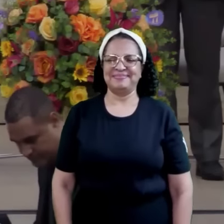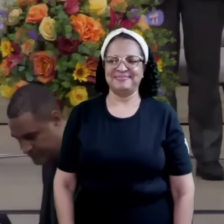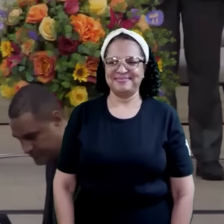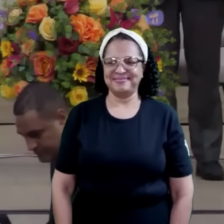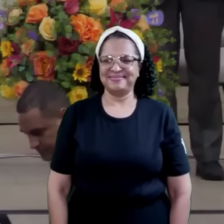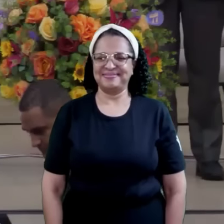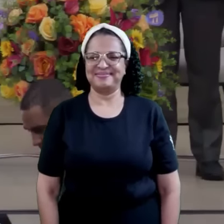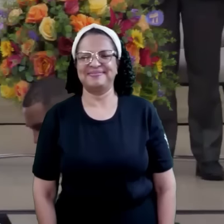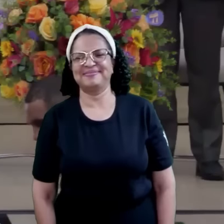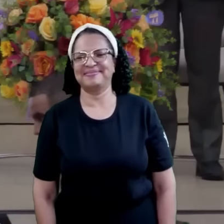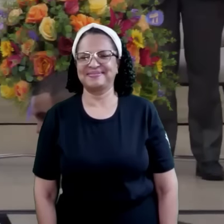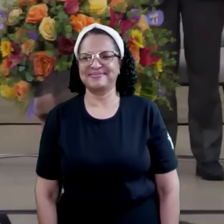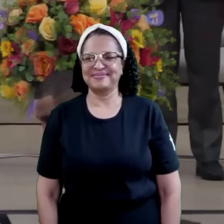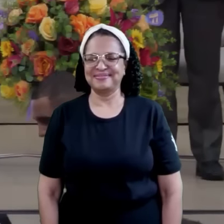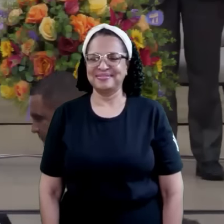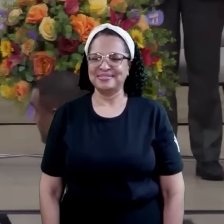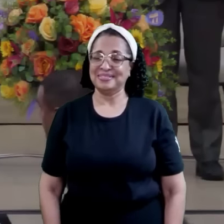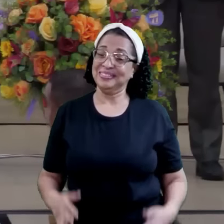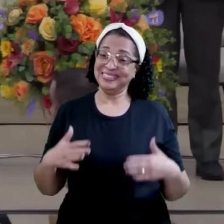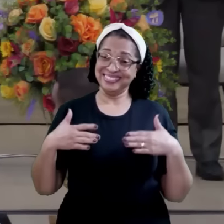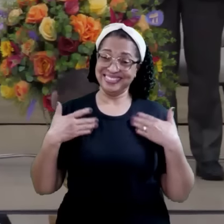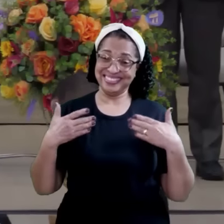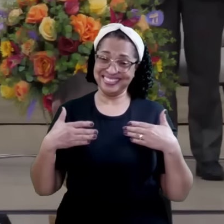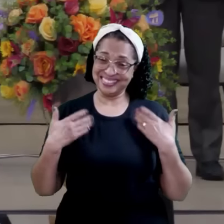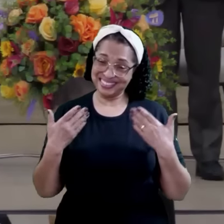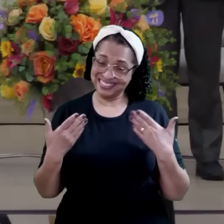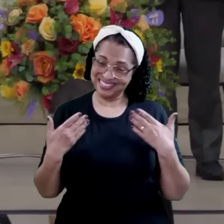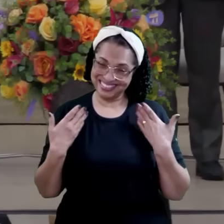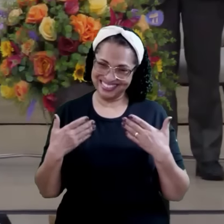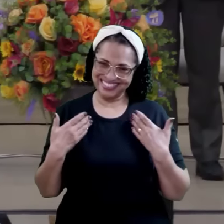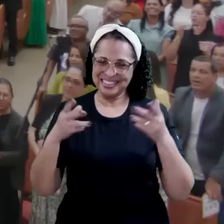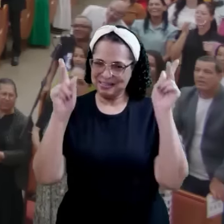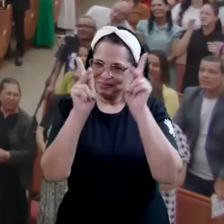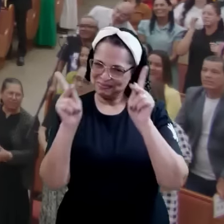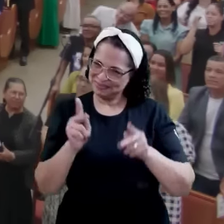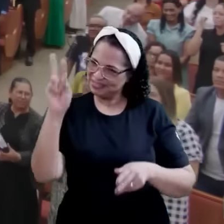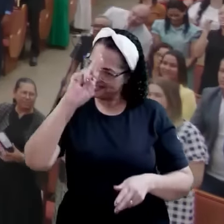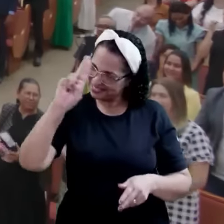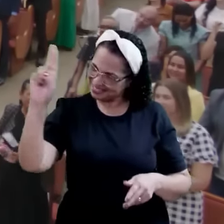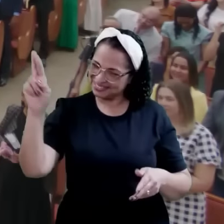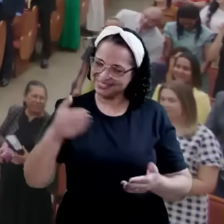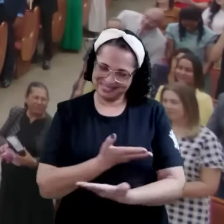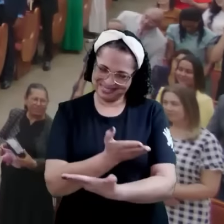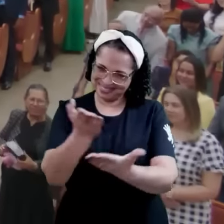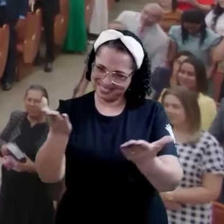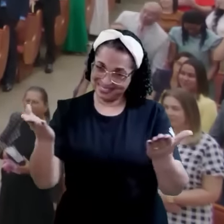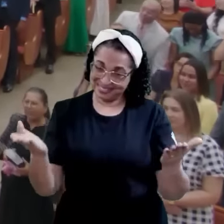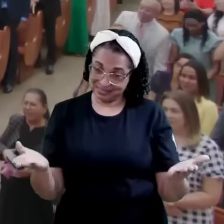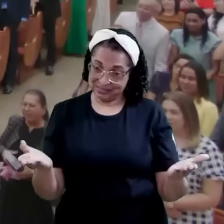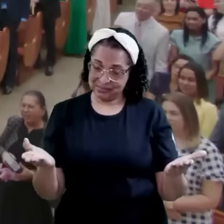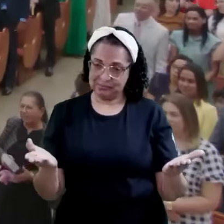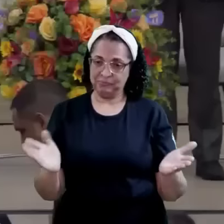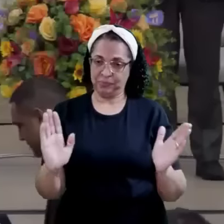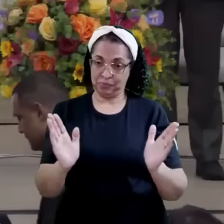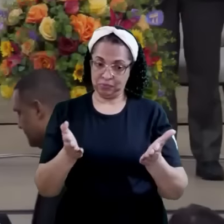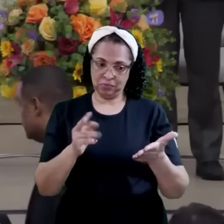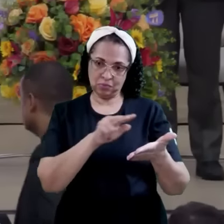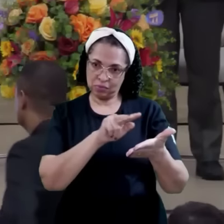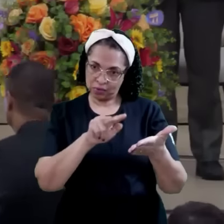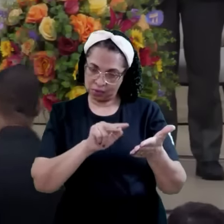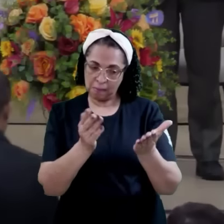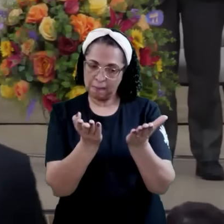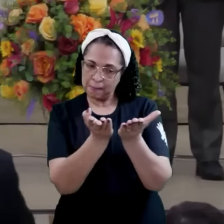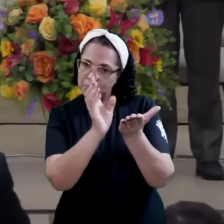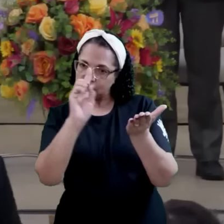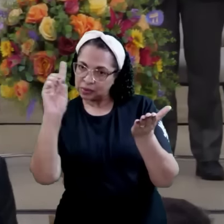irmãos eu com muita alegria quero vos cumprimentar com a paz do Senhor amém Vamos a um texto Quero te convidar você